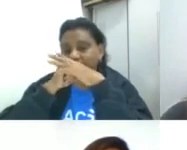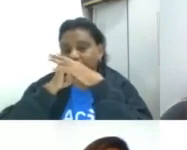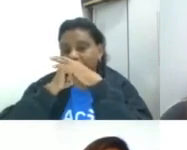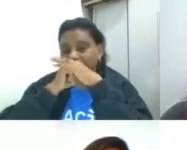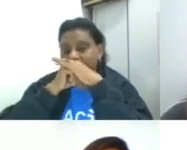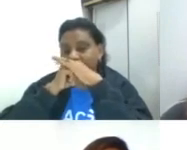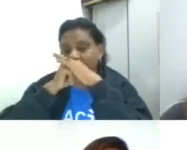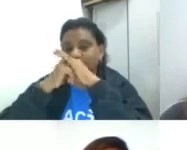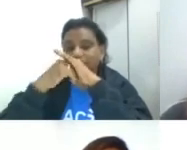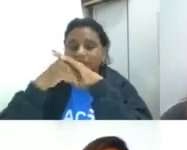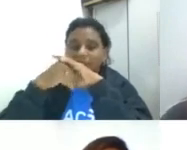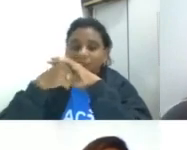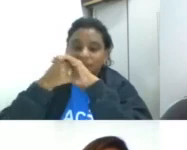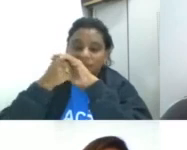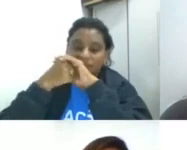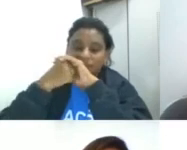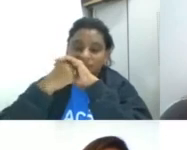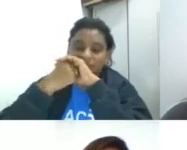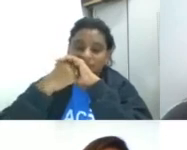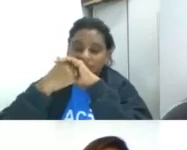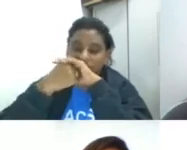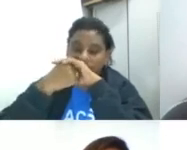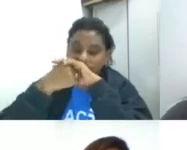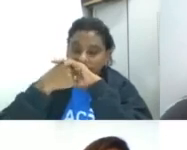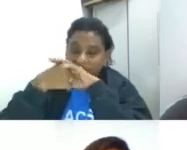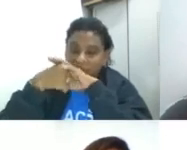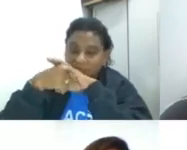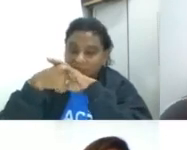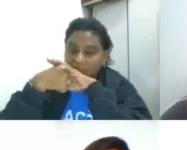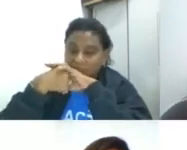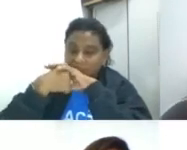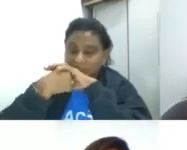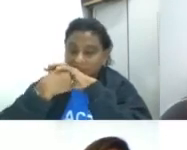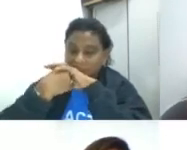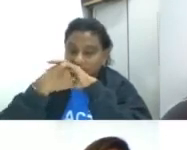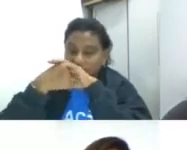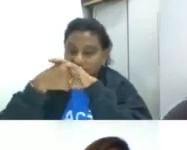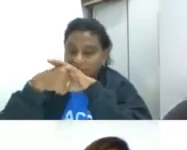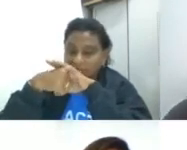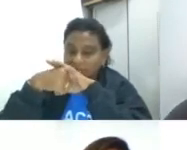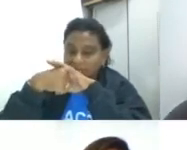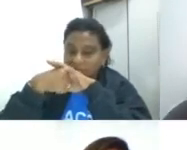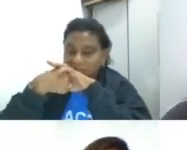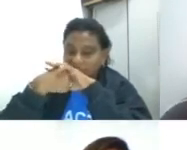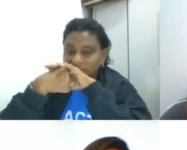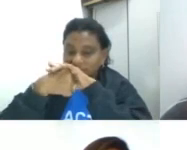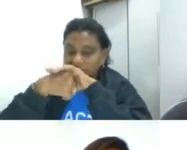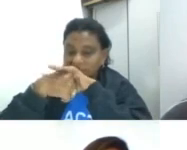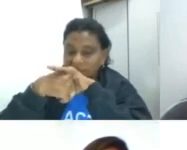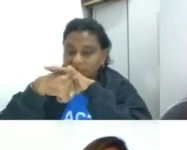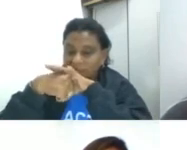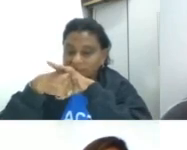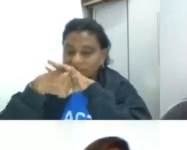pelo Ministério da Saúde justamente para melhorar a adesão dos pacientes ao tratamento esse tratamento diretamente observado ou conhecido como TDO é